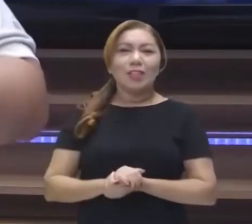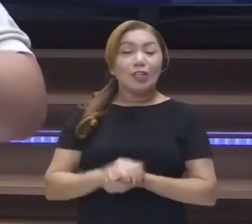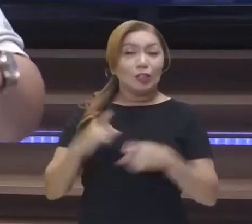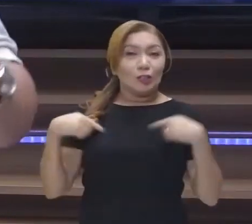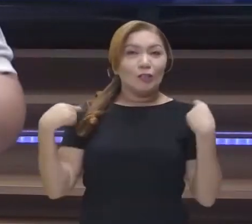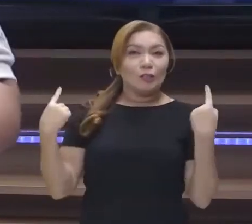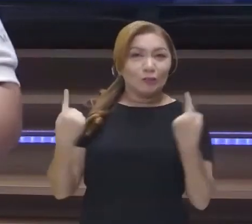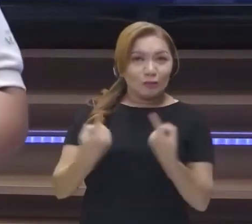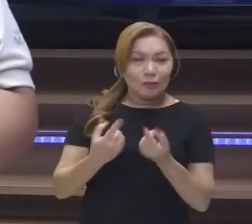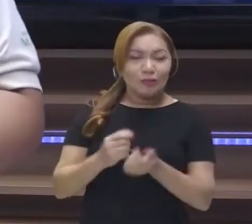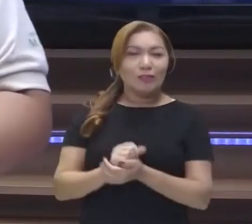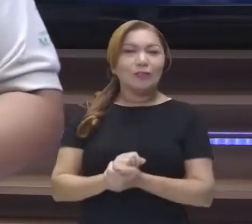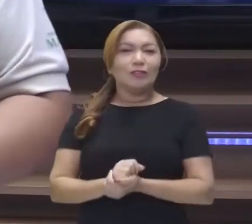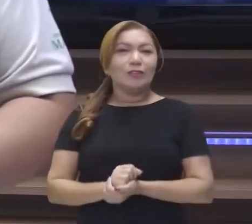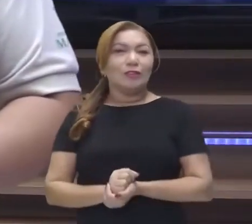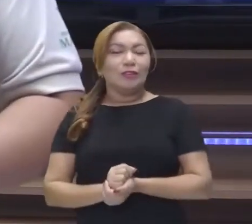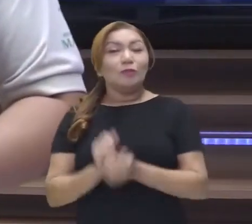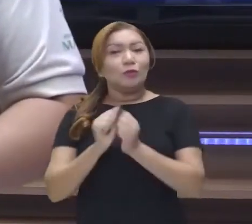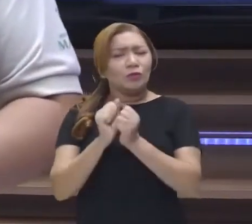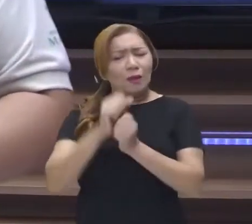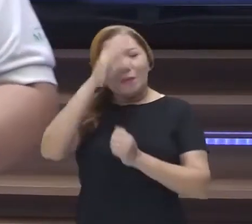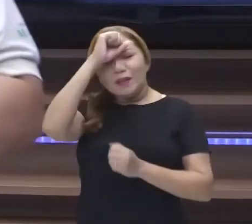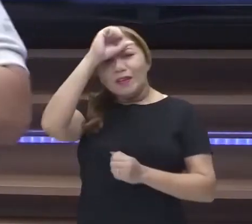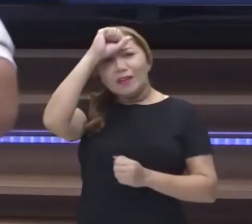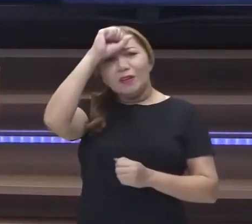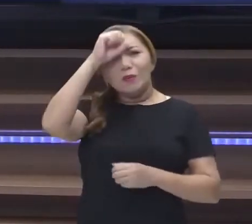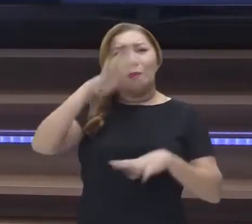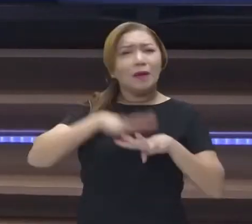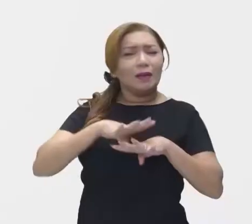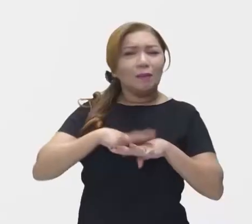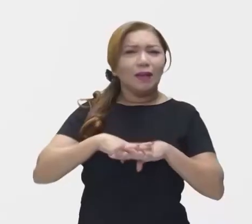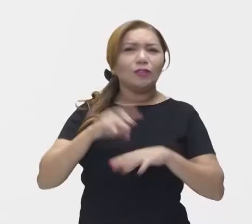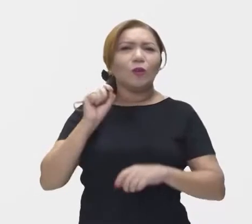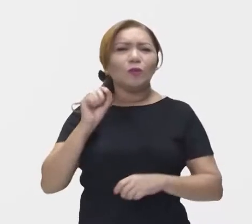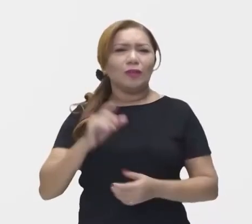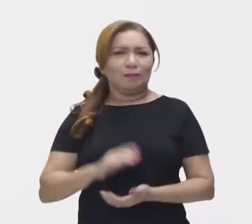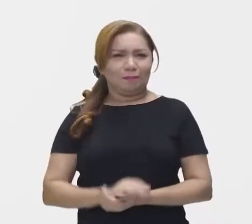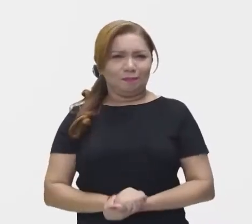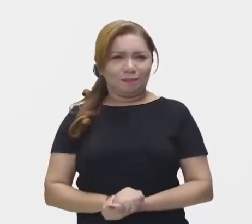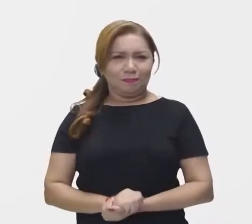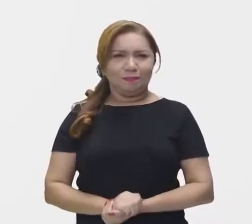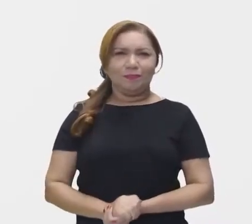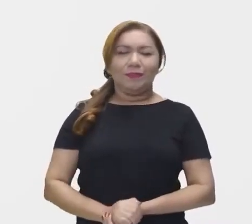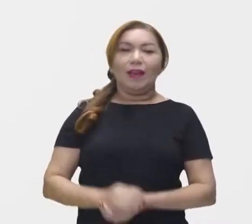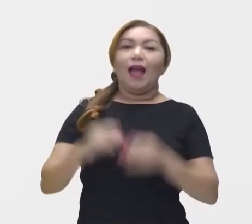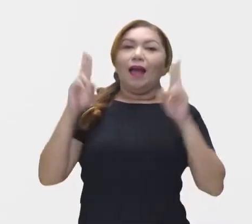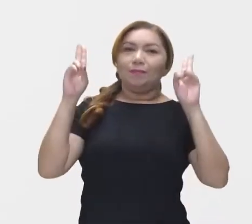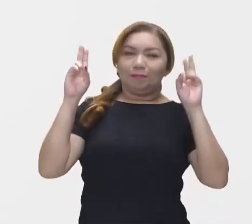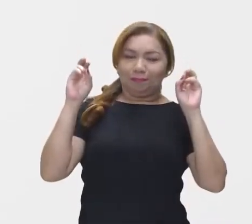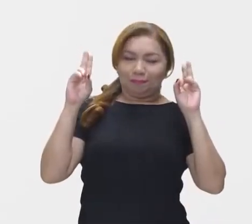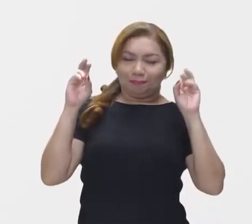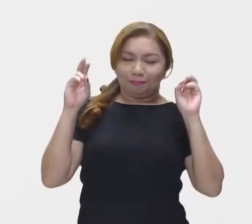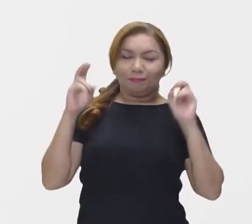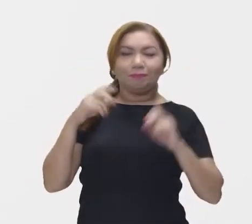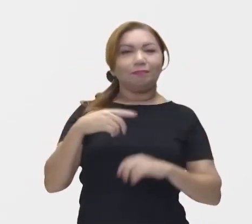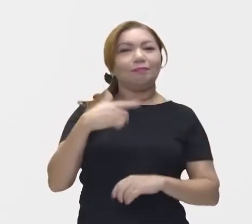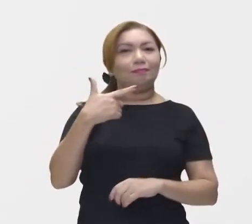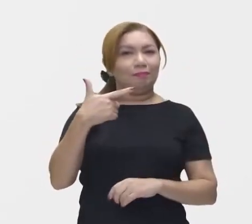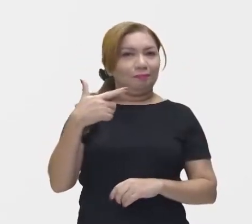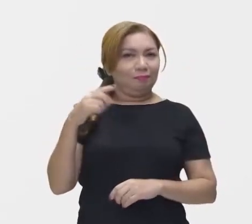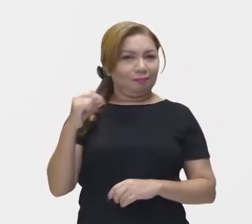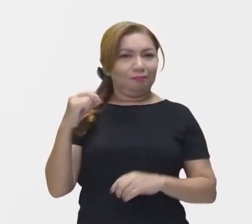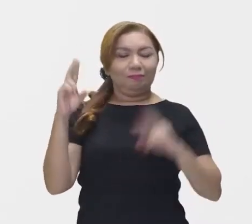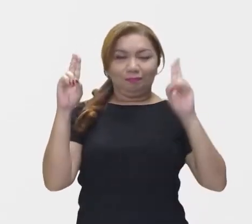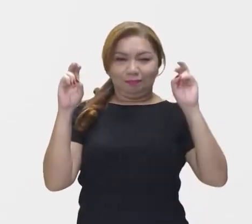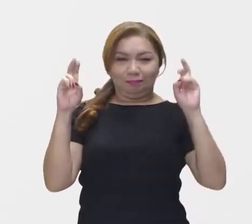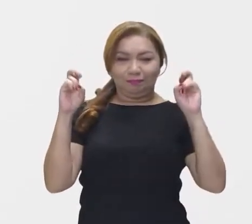estaremos nessa tarde aprendendo um pouco mais de matemática. O que tem aí, minha produção? Nós temos aí a aula 20, nós temos aí o